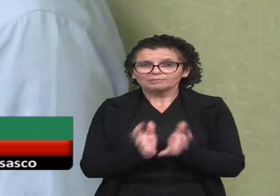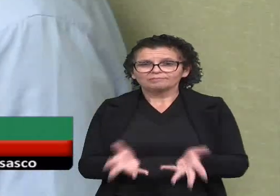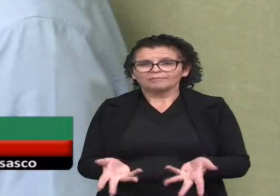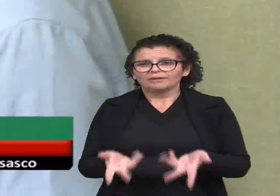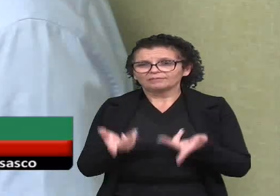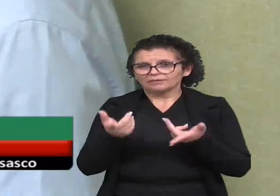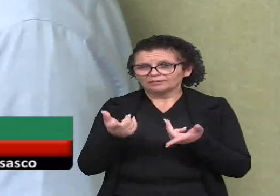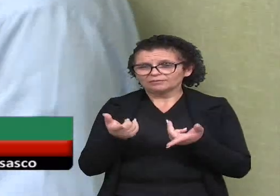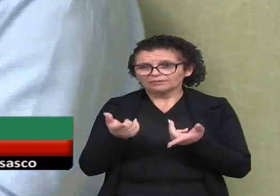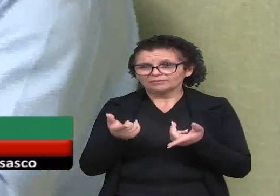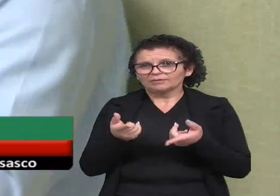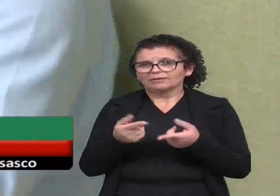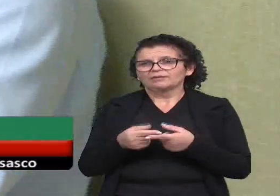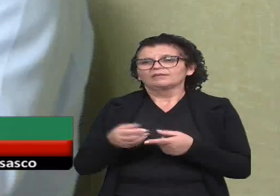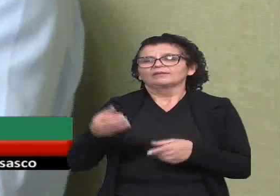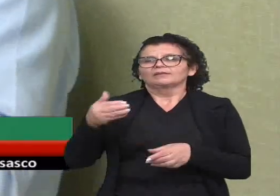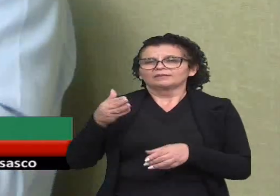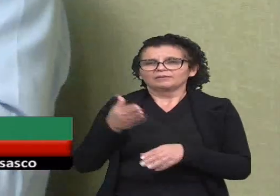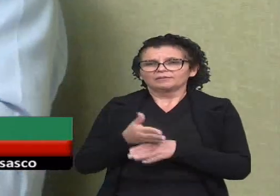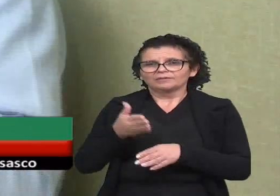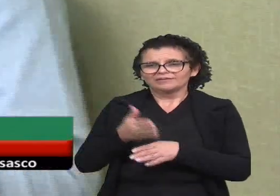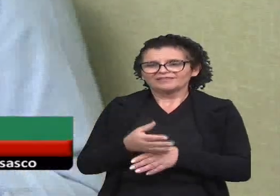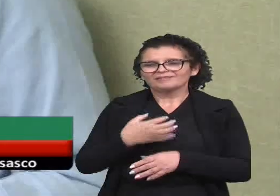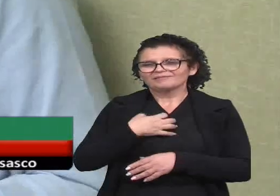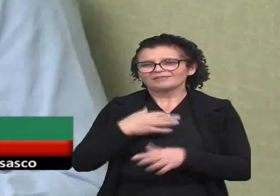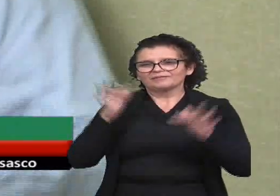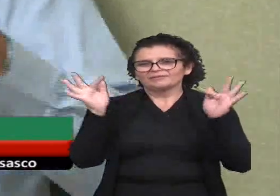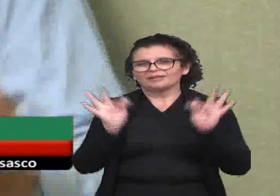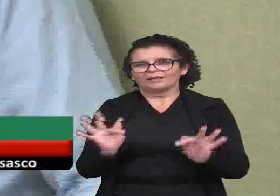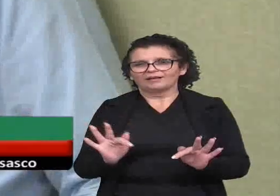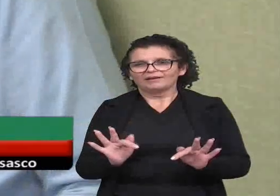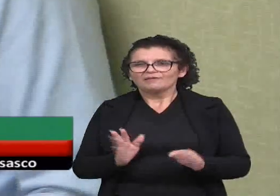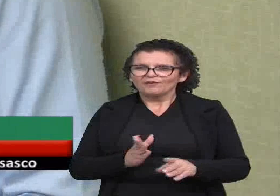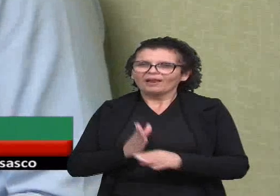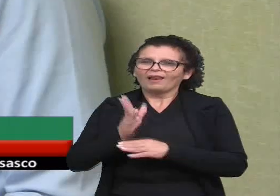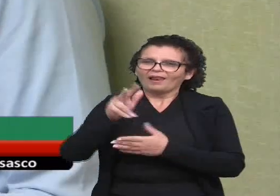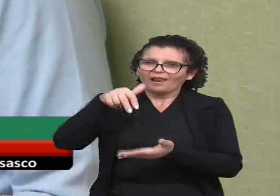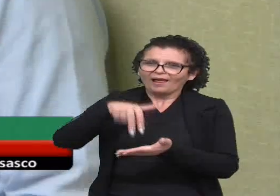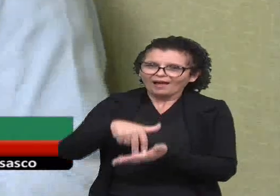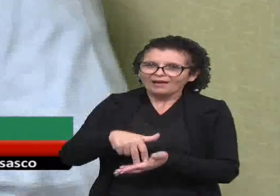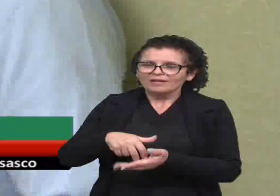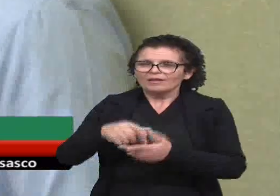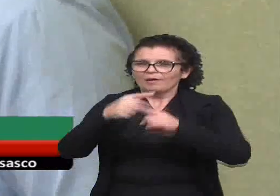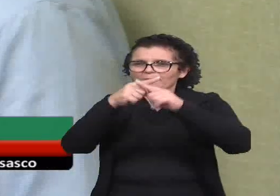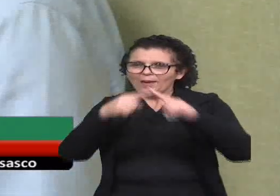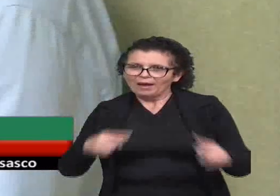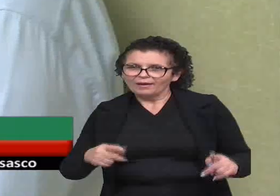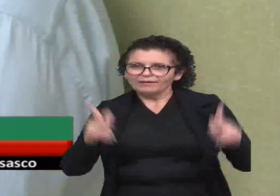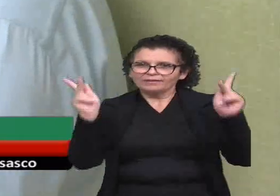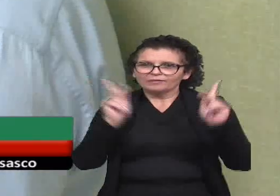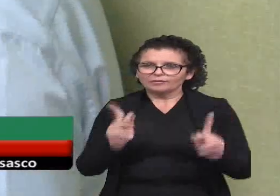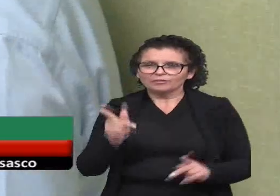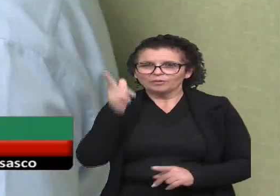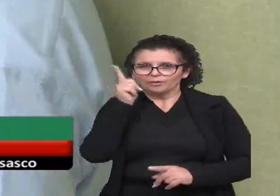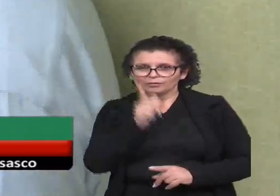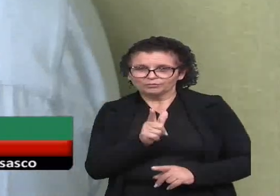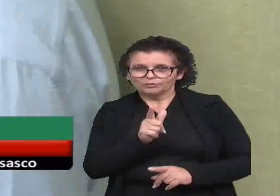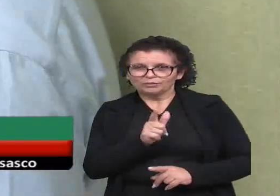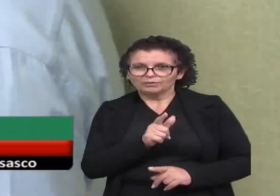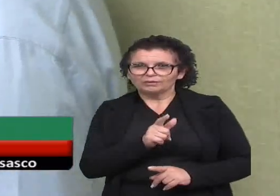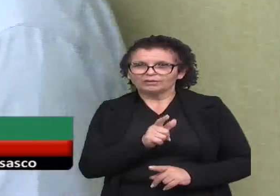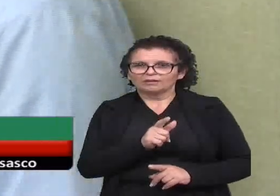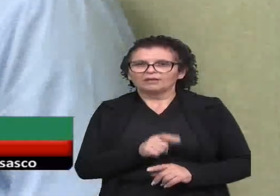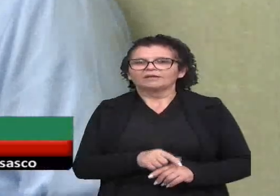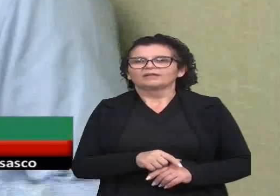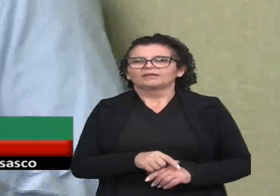de mais tradição aqui da cidade. Então, a gente fica feliz de ver que foi lá na Copa da Paz, foi campeão, trouxe o caneco, está